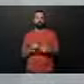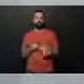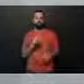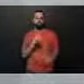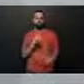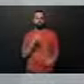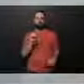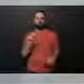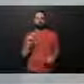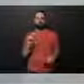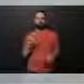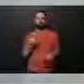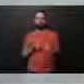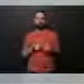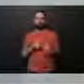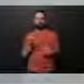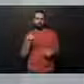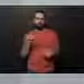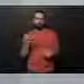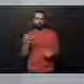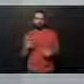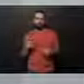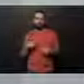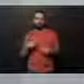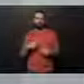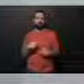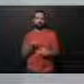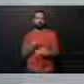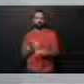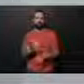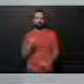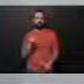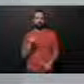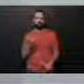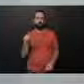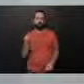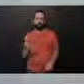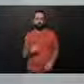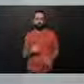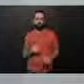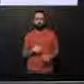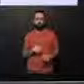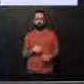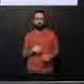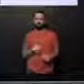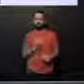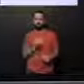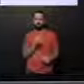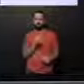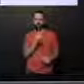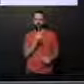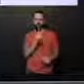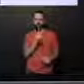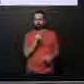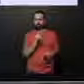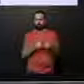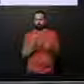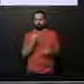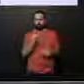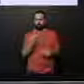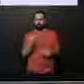E 2 vezes 100, 200. Mais 5 vezes 10, mais 6 vezes